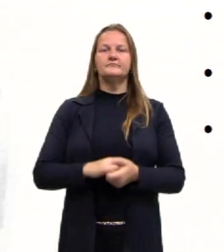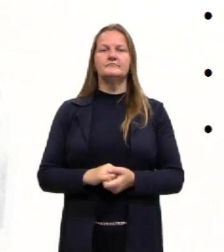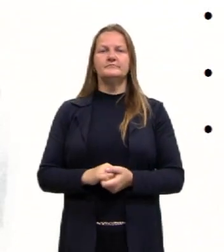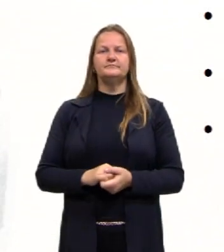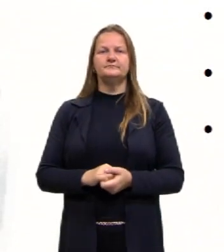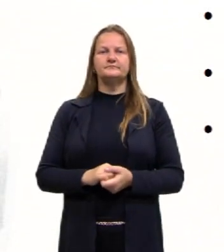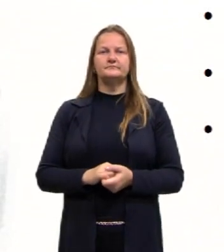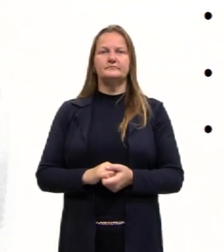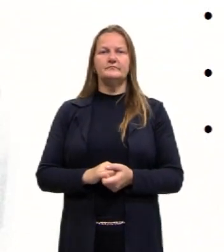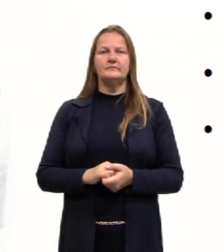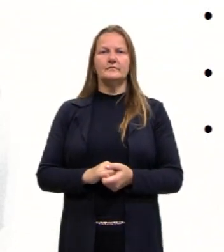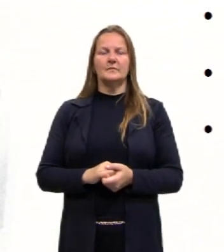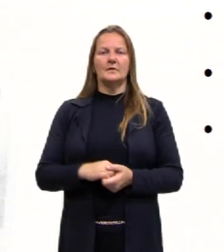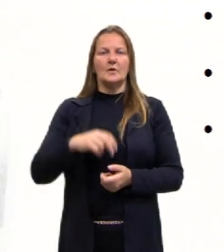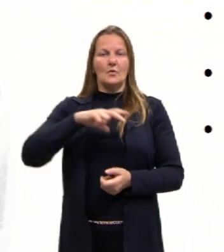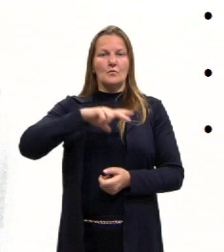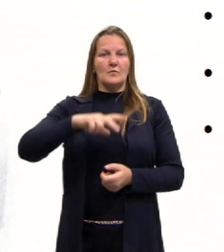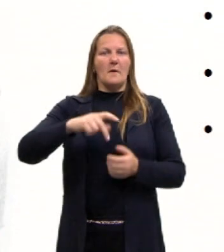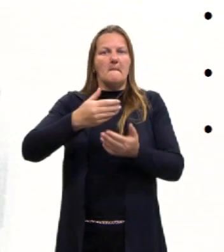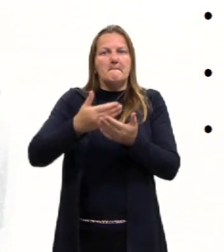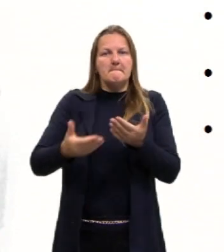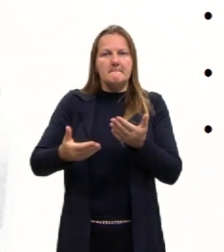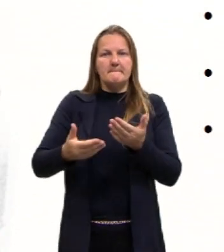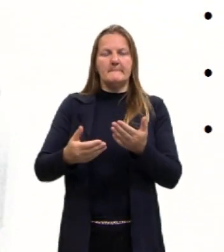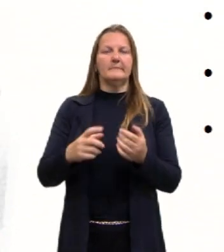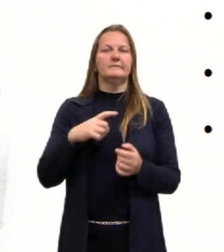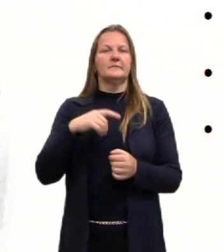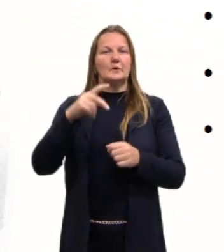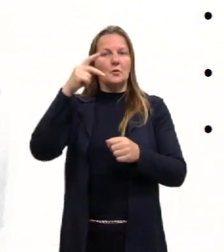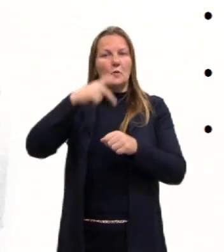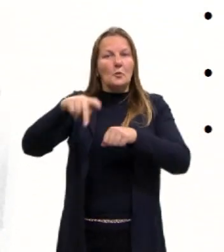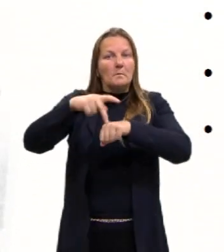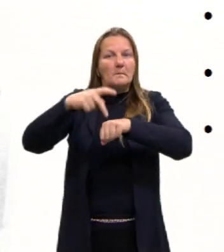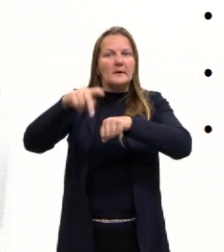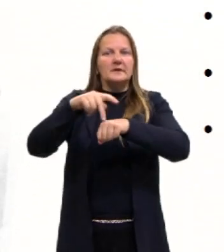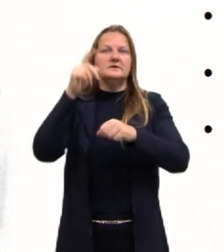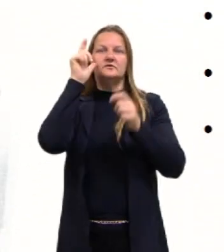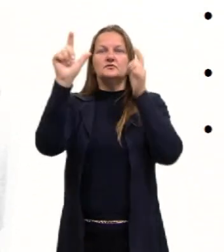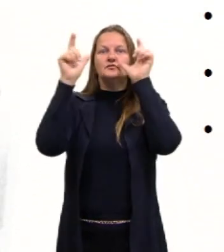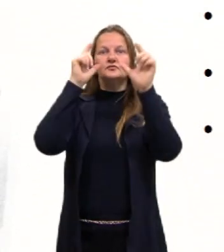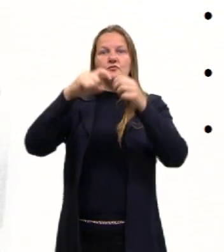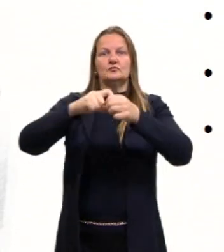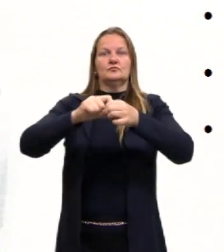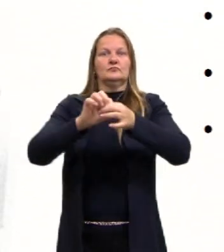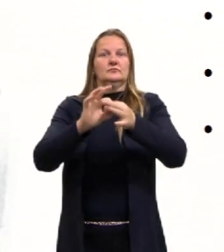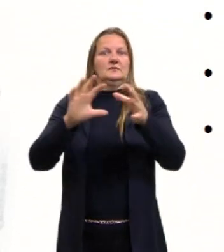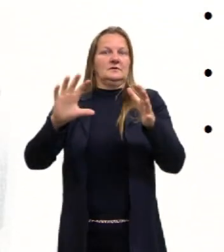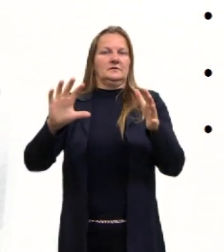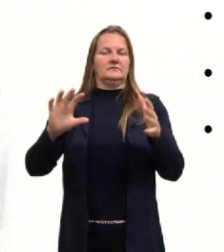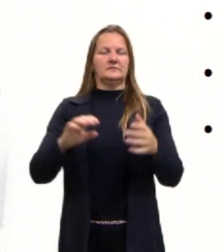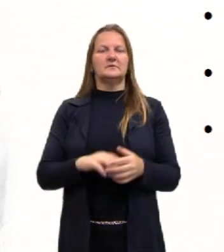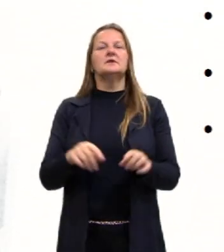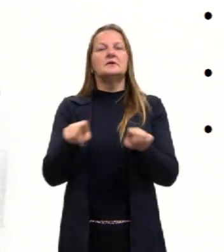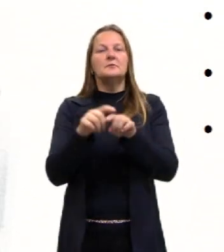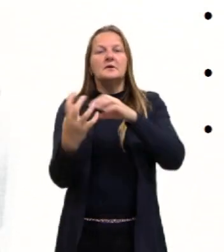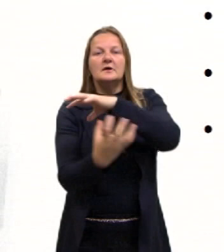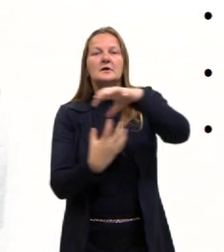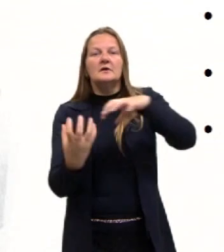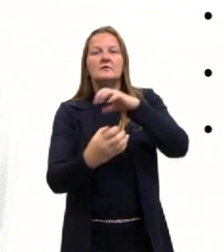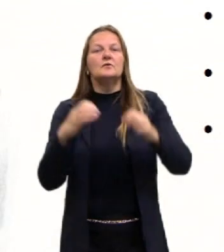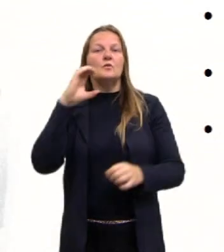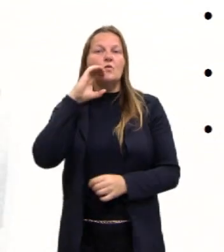ditador português então ajuda esses países a conseguir a sua libertação e a gente vai falar também da Revolução